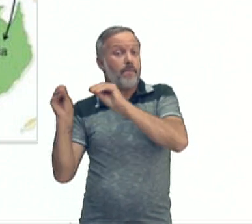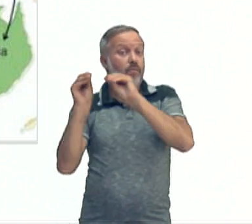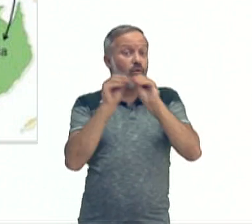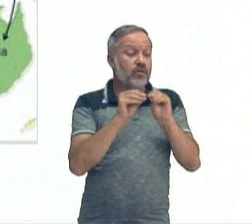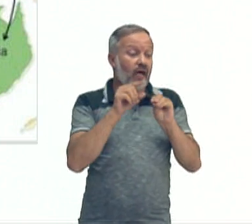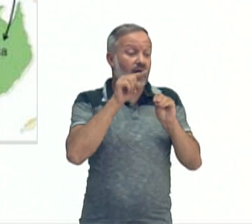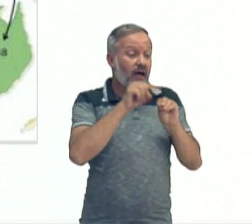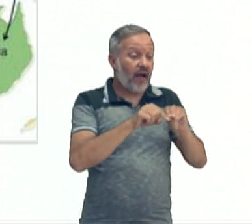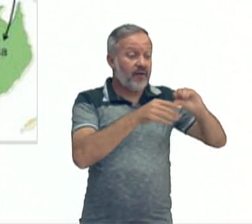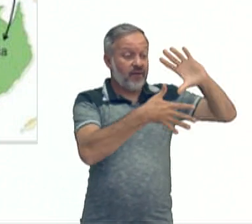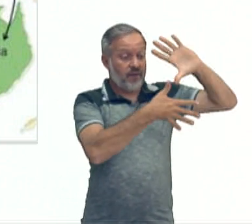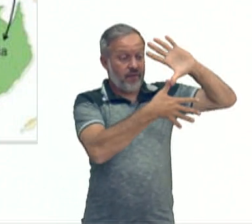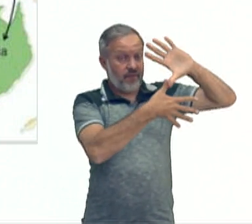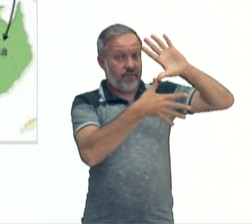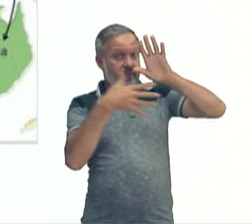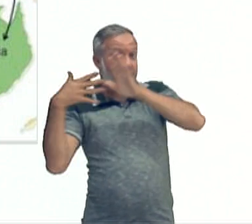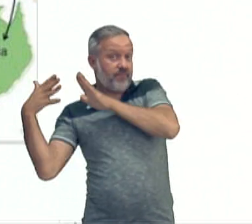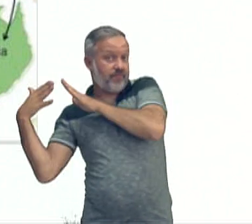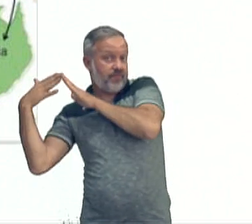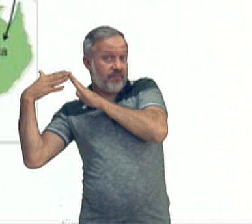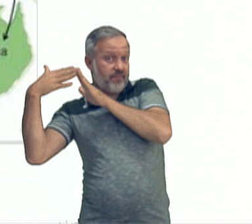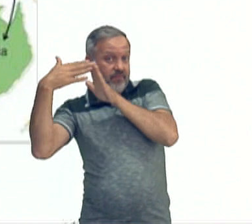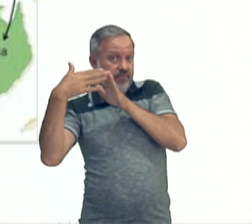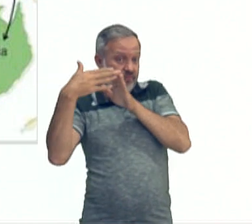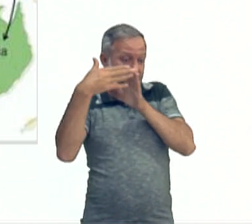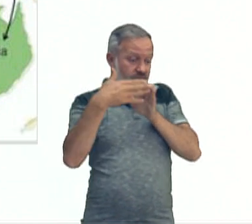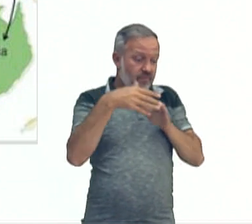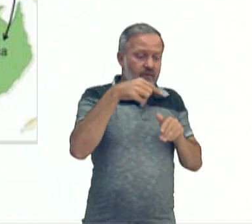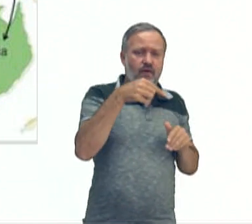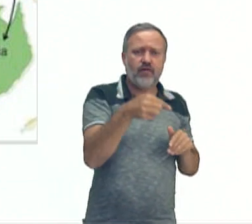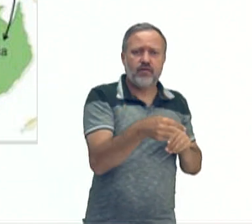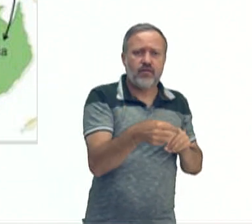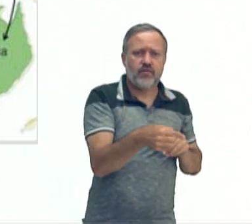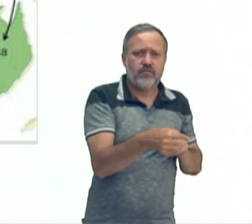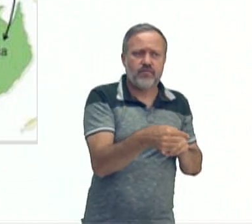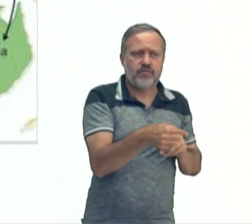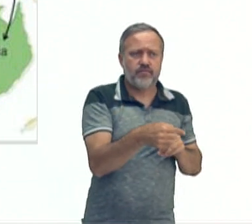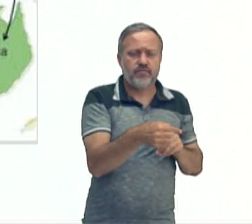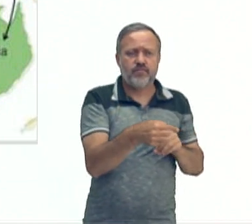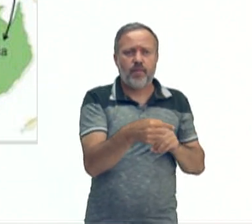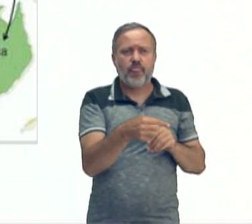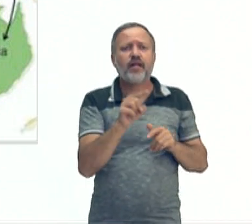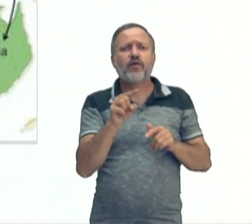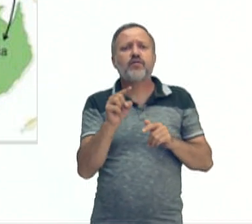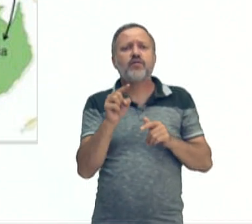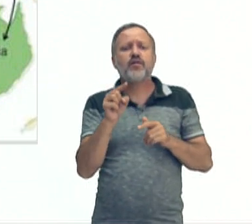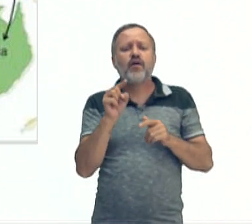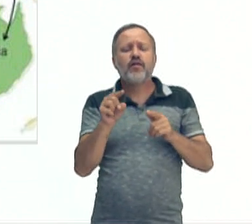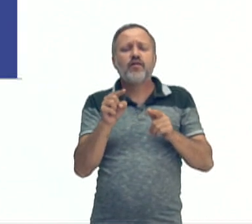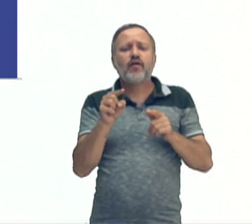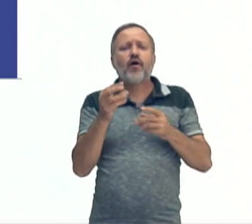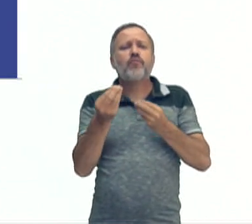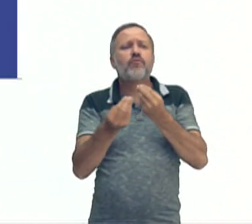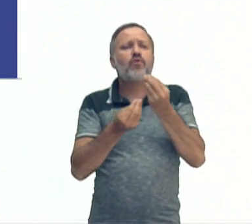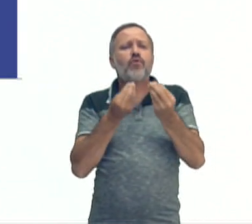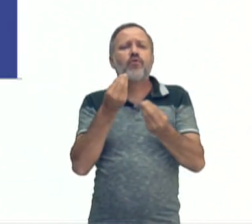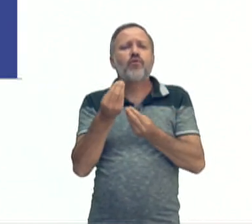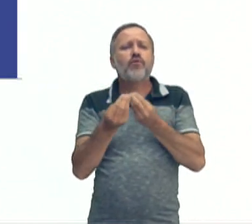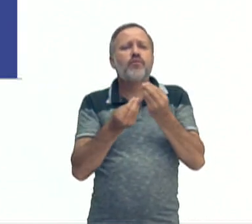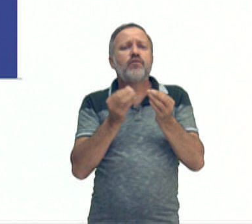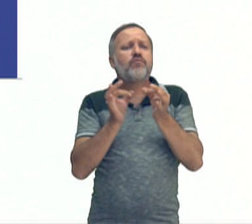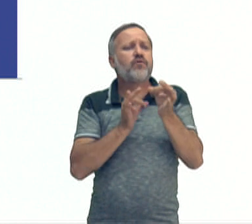pessoas que saem e aqueles que estão chegando. E como é que funciona isso dentro da população?